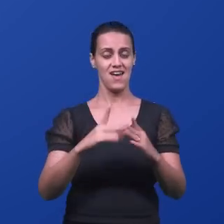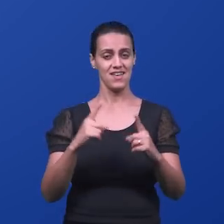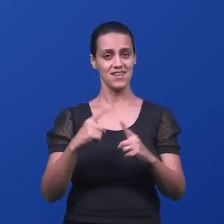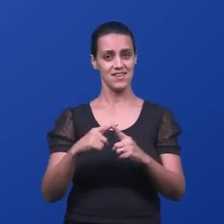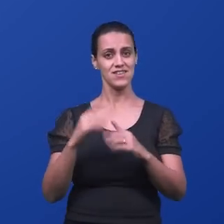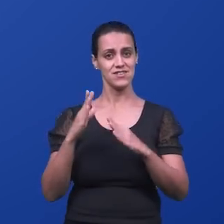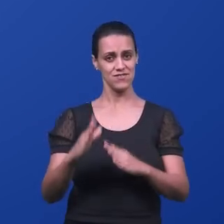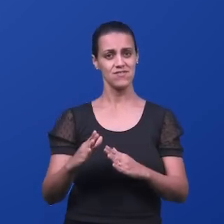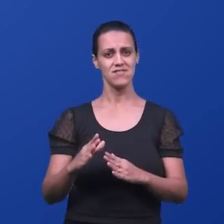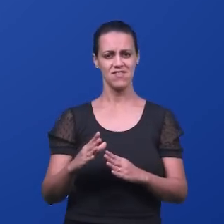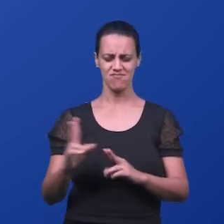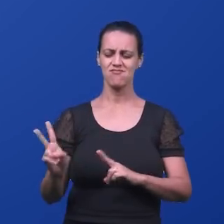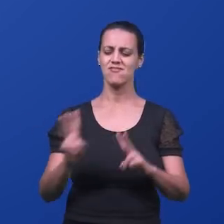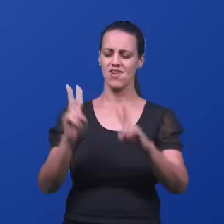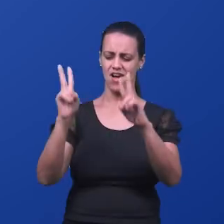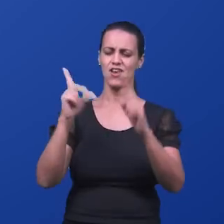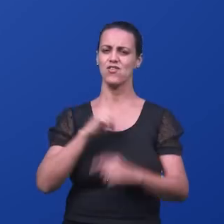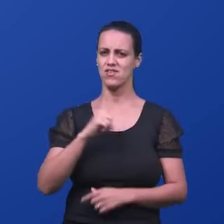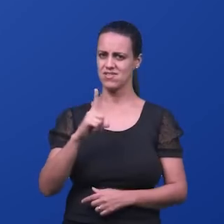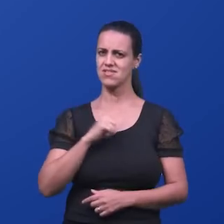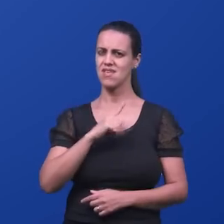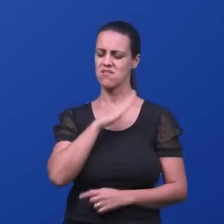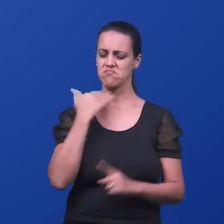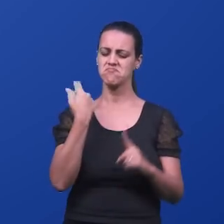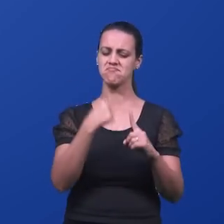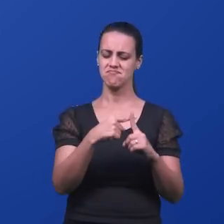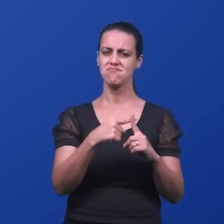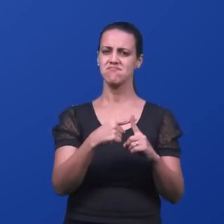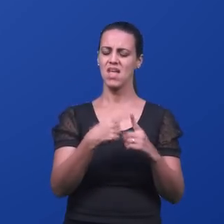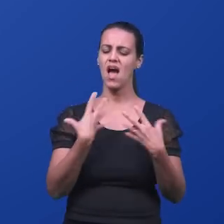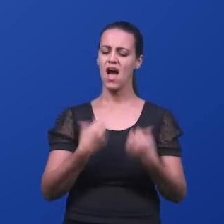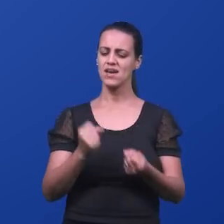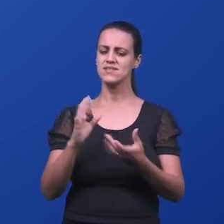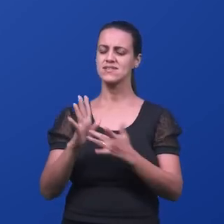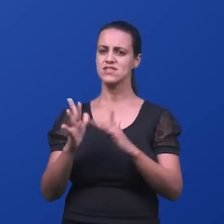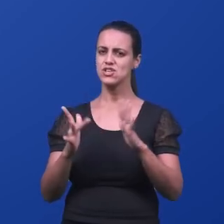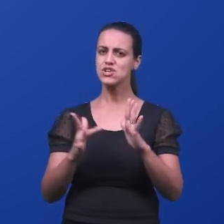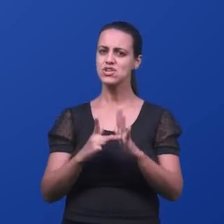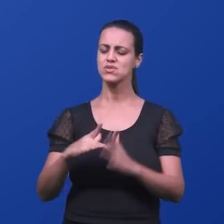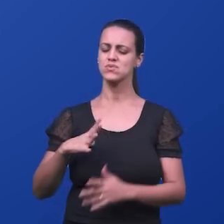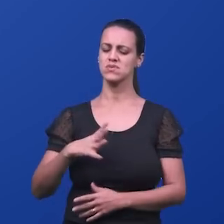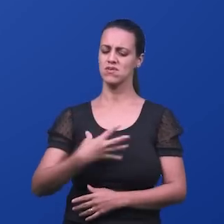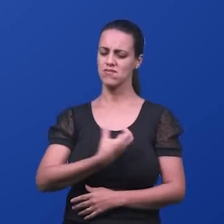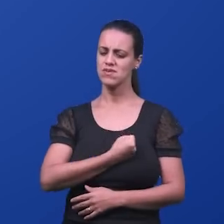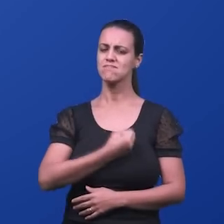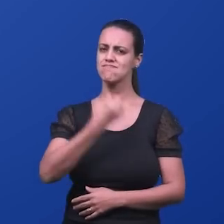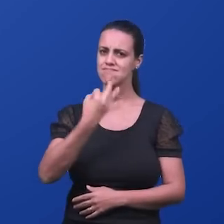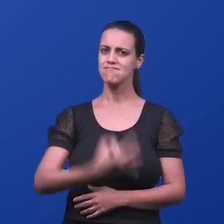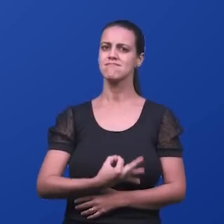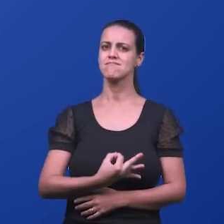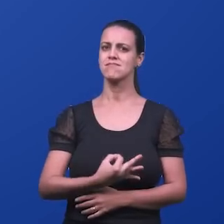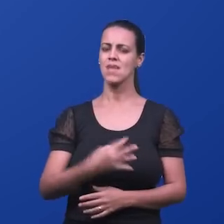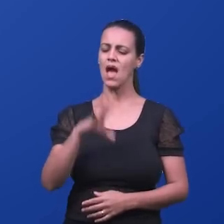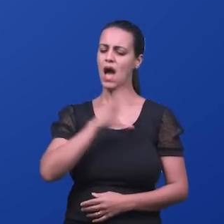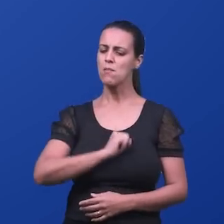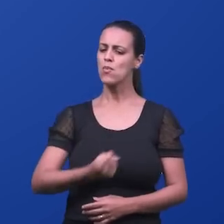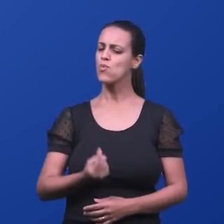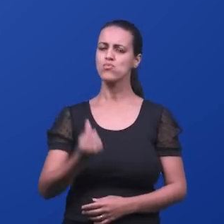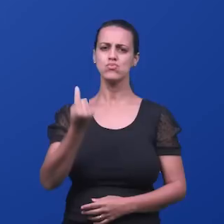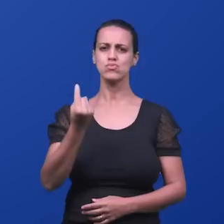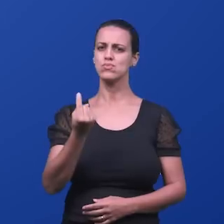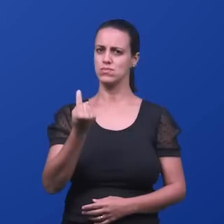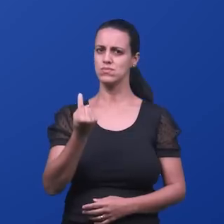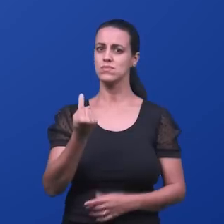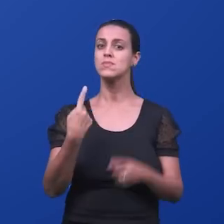sacrifício. A igreja aceitou Jesus como seu Salvador, como seu único amor, pois a prova de amor